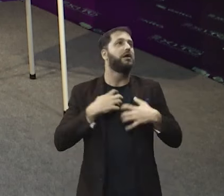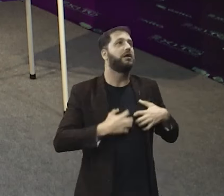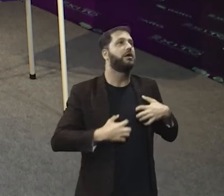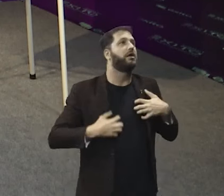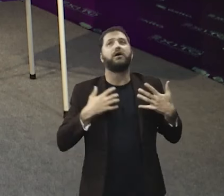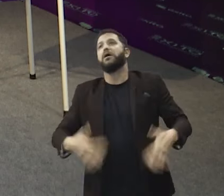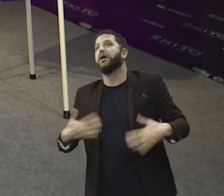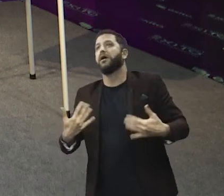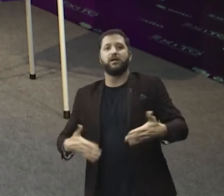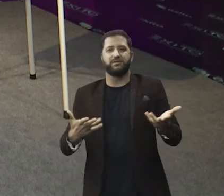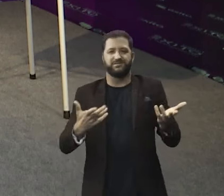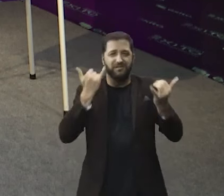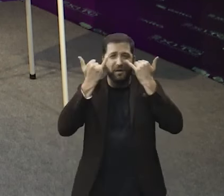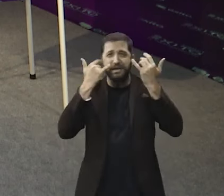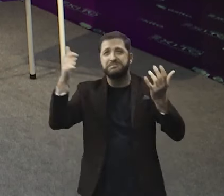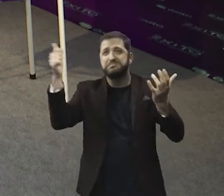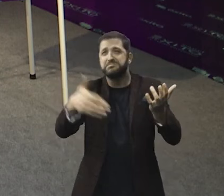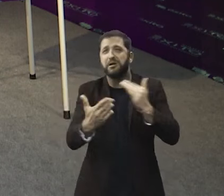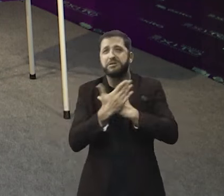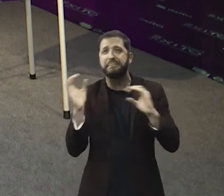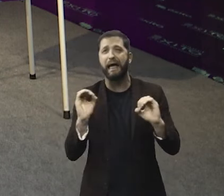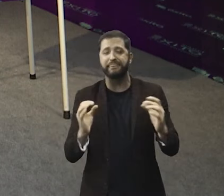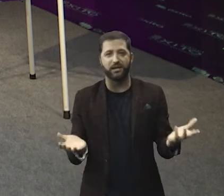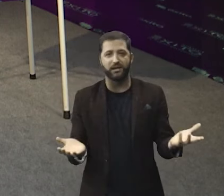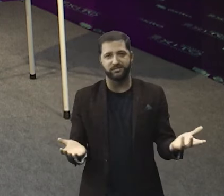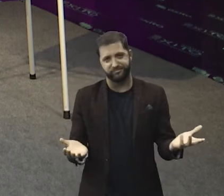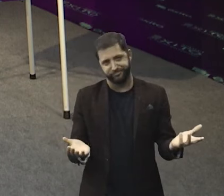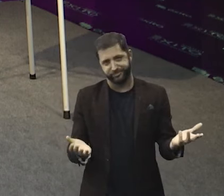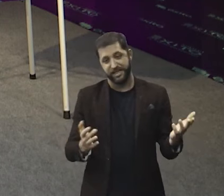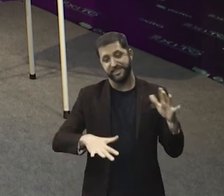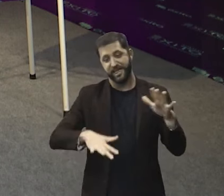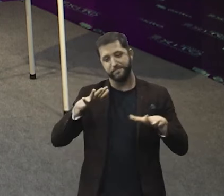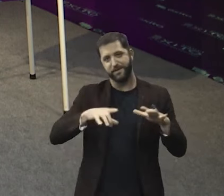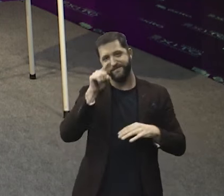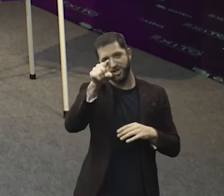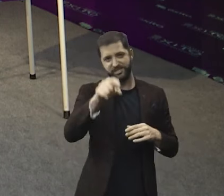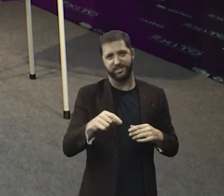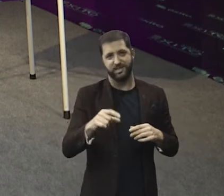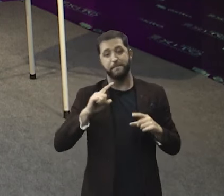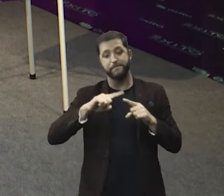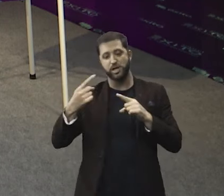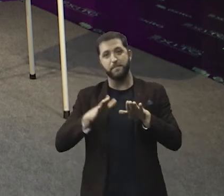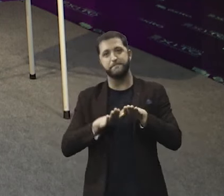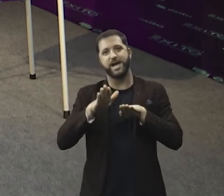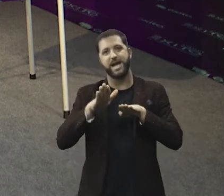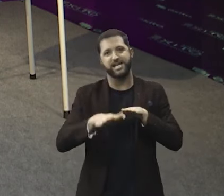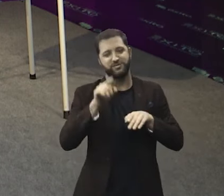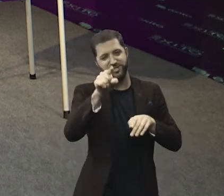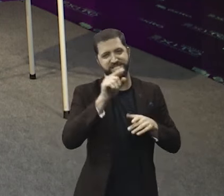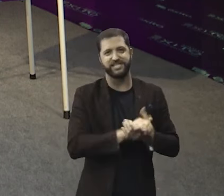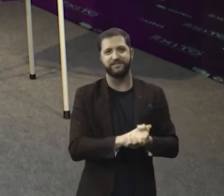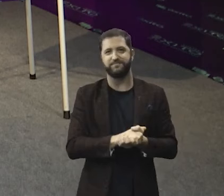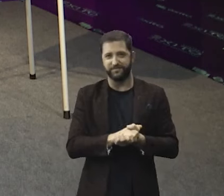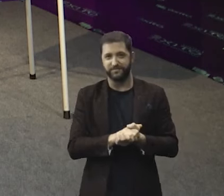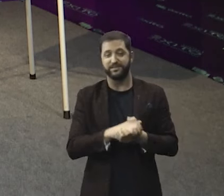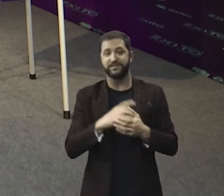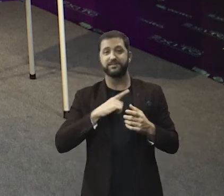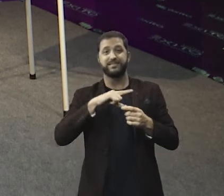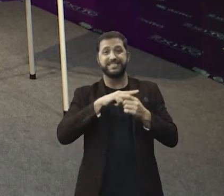não isso tudo vai depender de você o próximo passo quem dá é você eu falo que existem três seis do Sucesso começar a continuar e